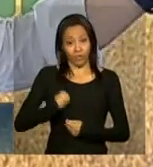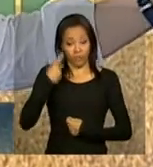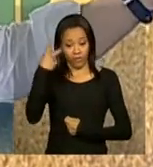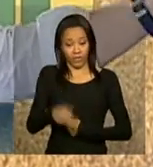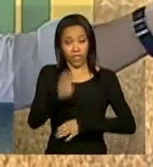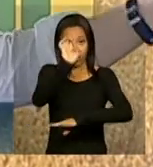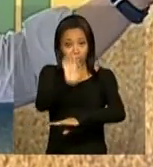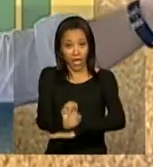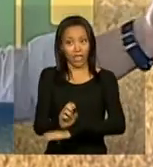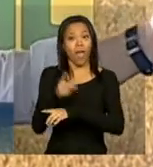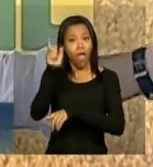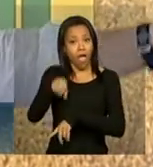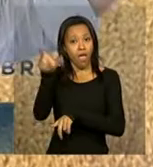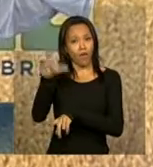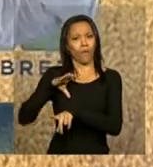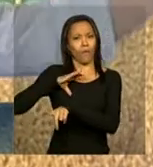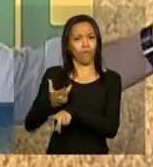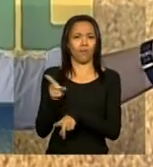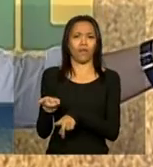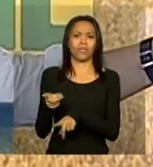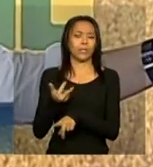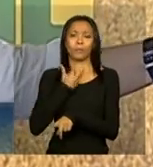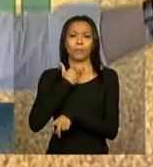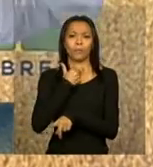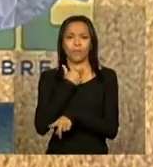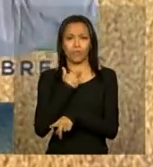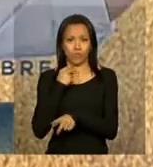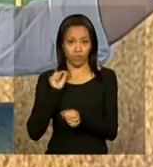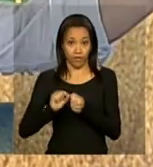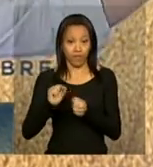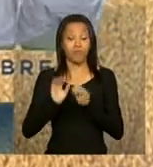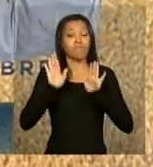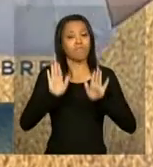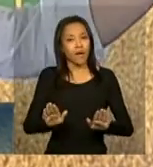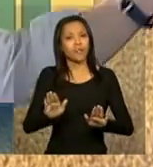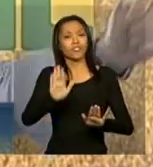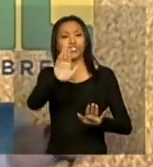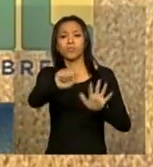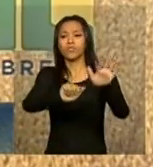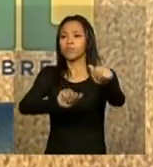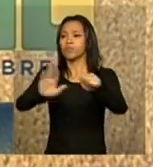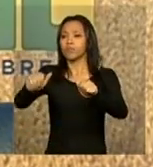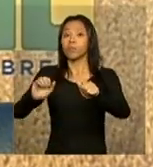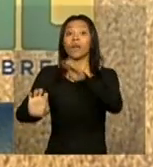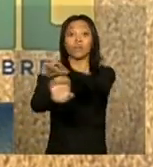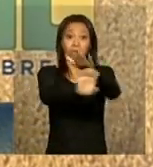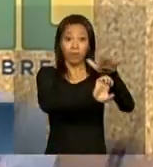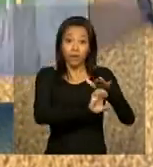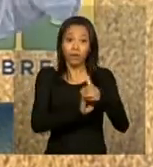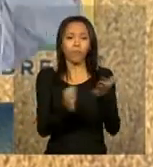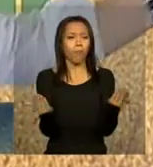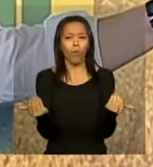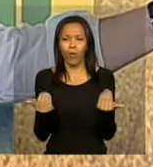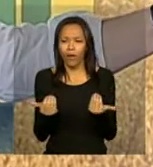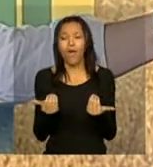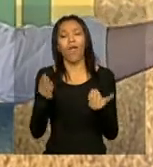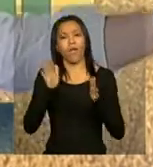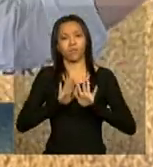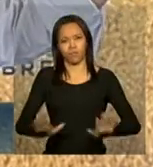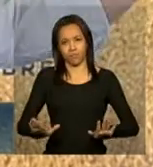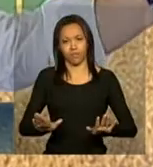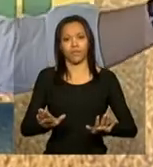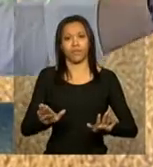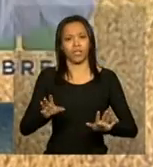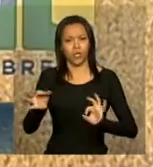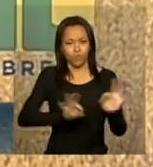E com a coragem, inclusive, de dizer que não pode fazer, mas concedendo e chamando a iniciativa privada para fazer, porque é assim que se faz